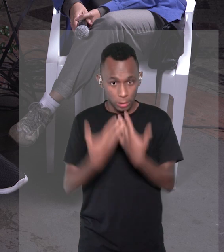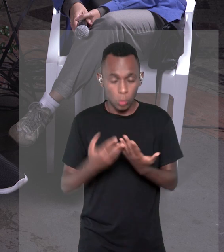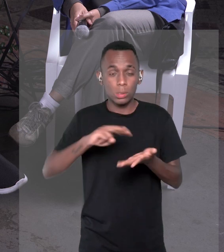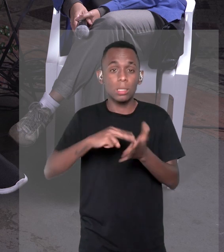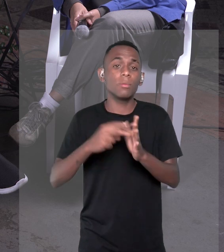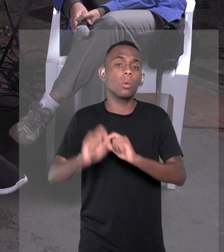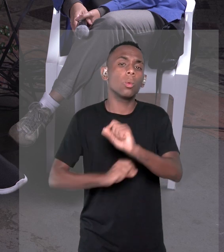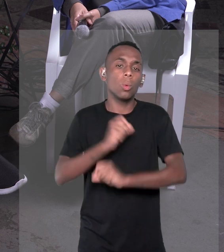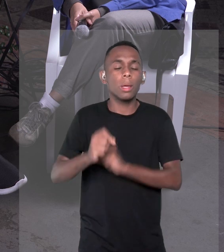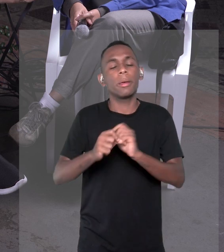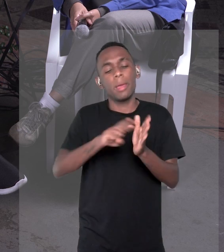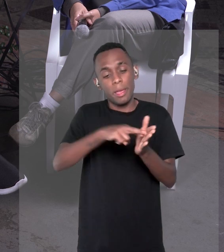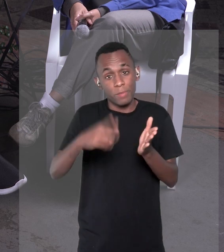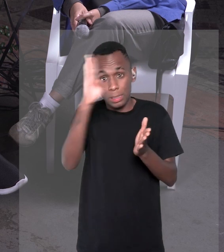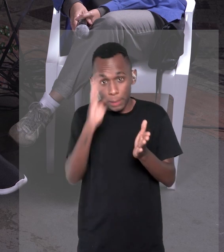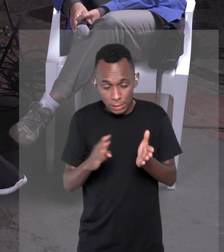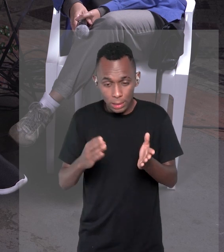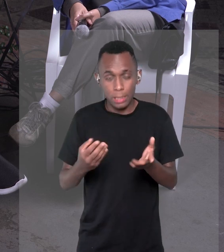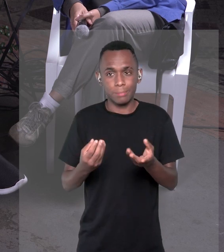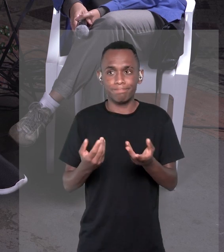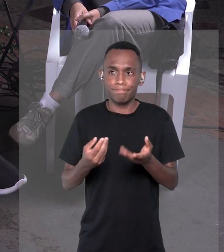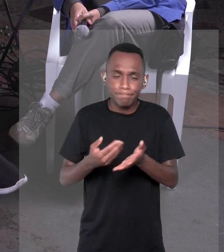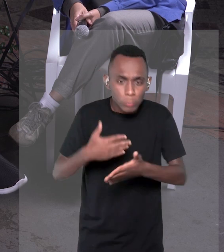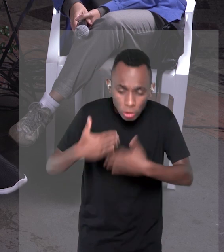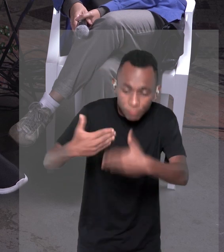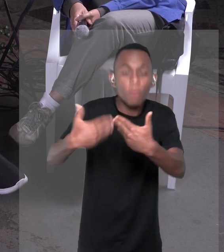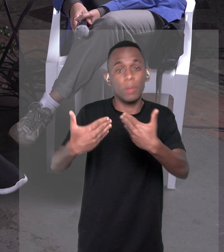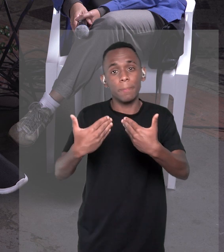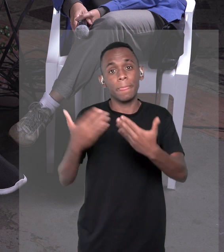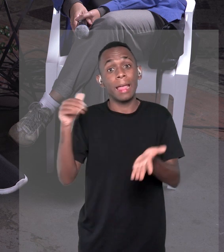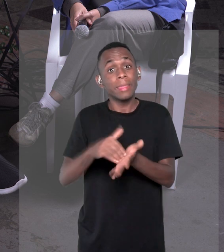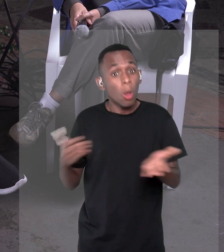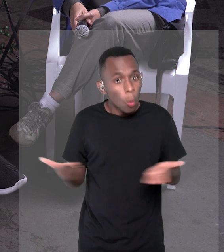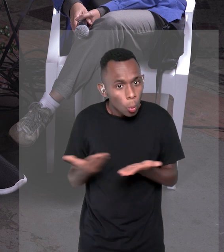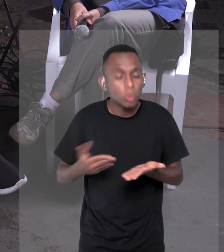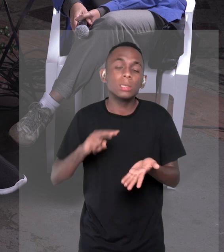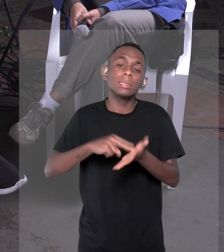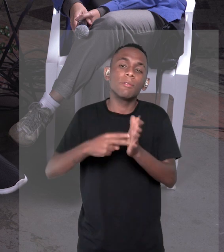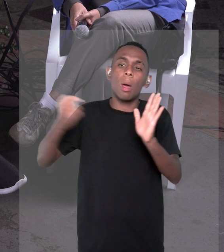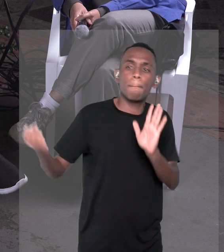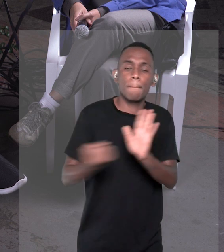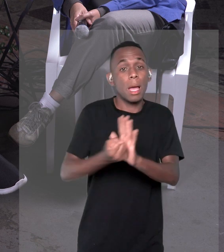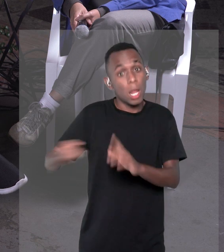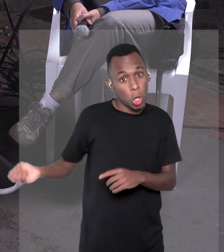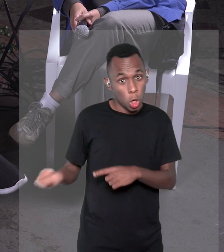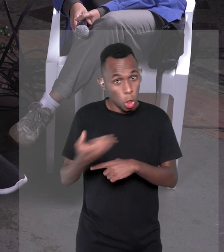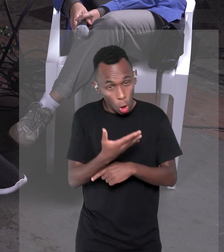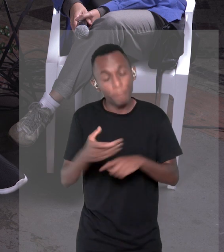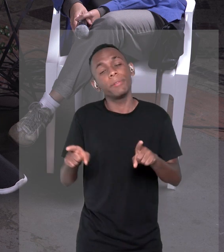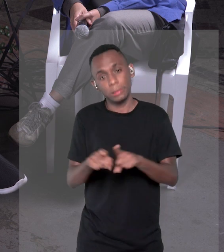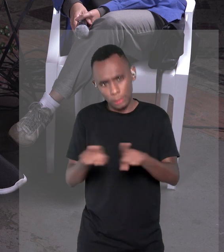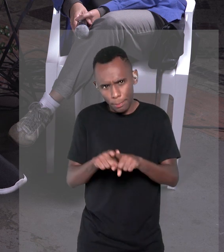seja uma revista contemporânea, uma revista que dê conta de tudo que está acontecendo e que nós temos